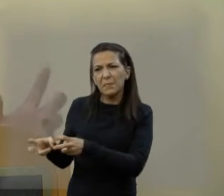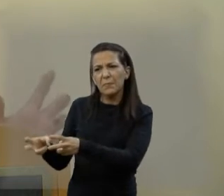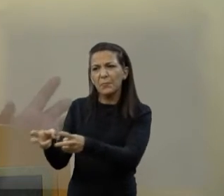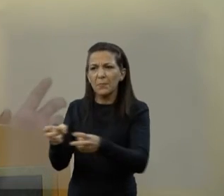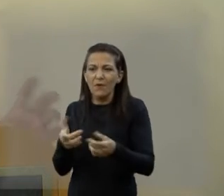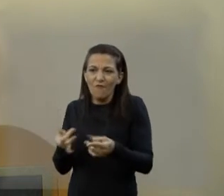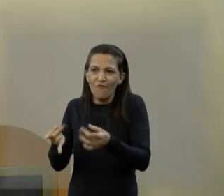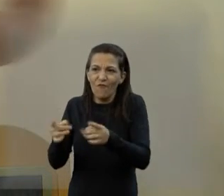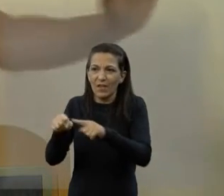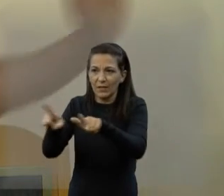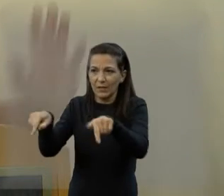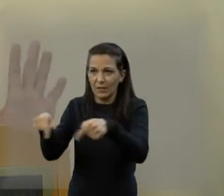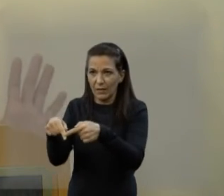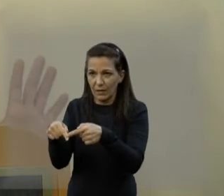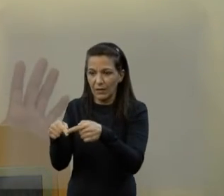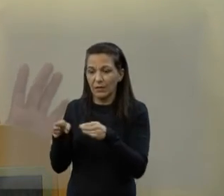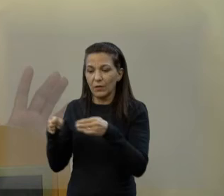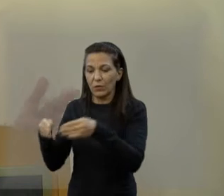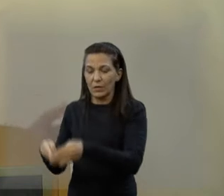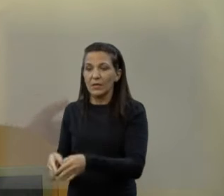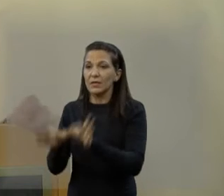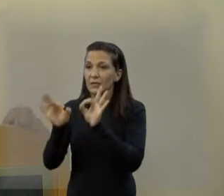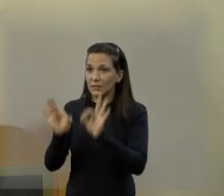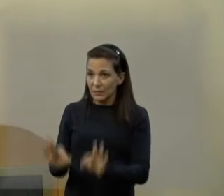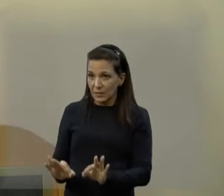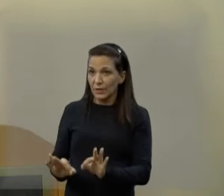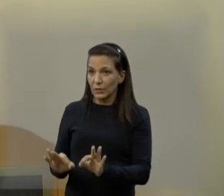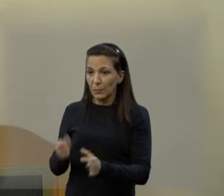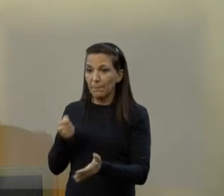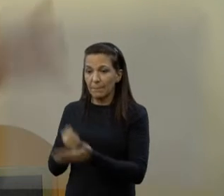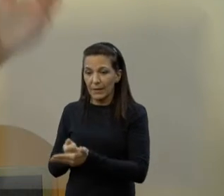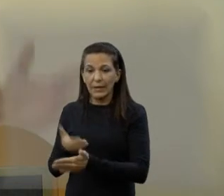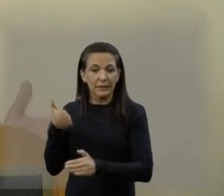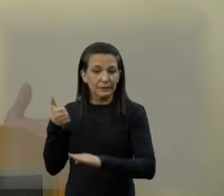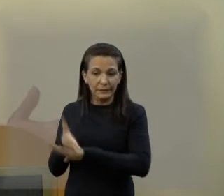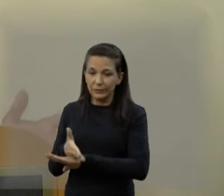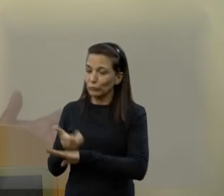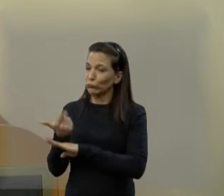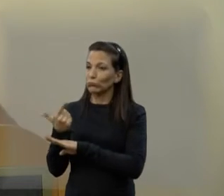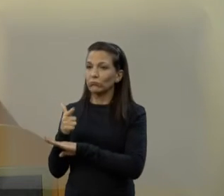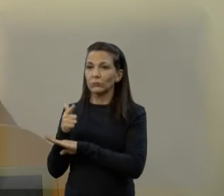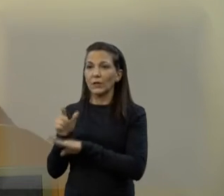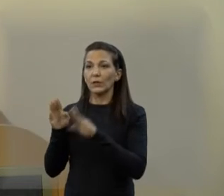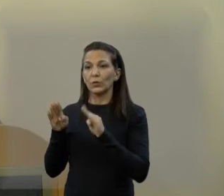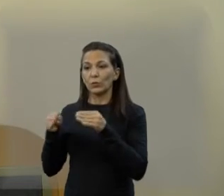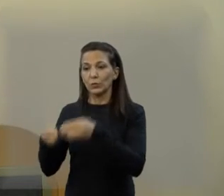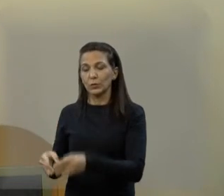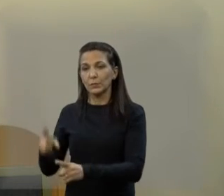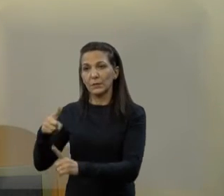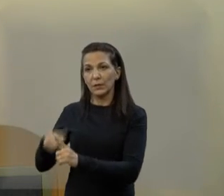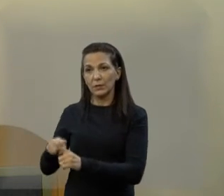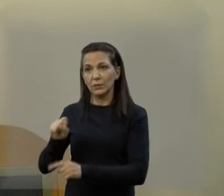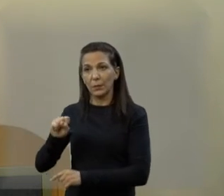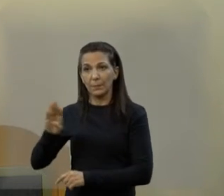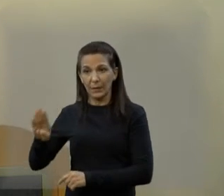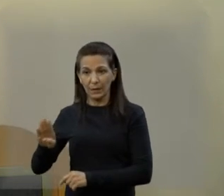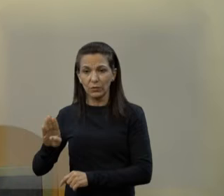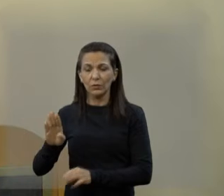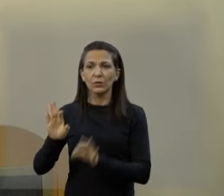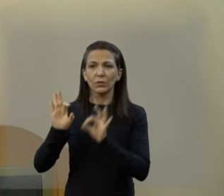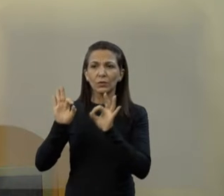comércio é junto que todos paguem mesmo sem ter acesso ao São Bento mas não é justo que aqueles mesmos